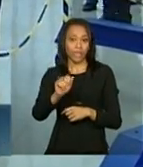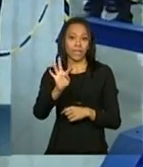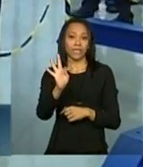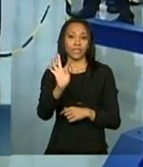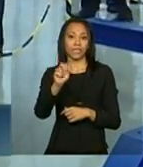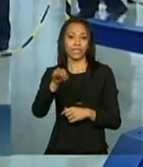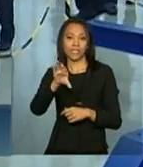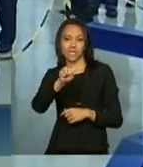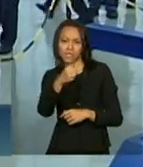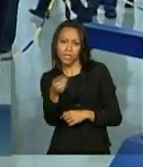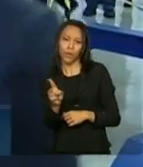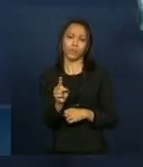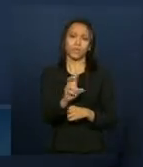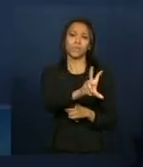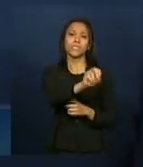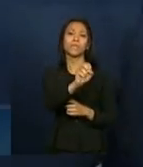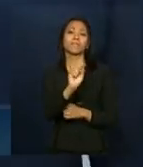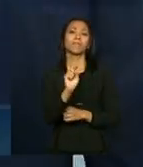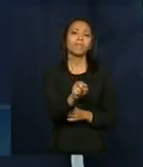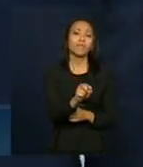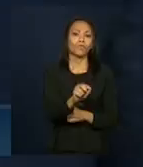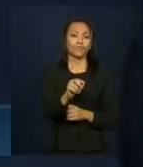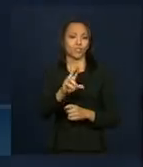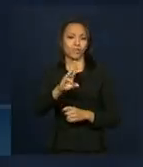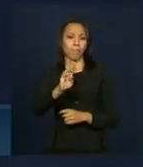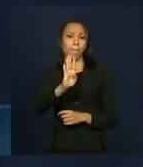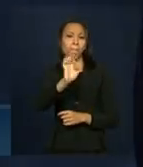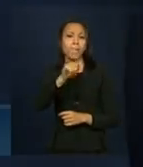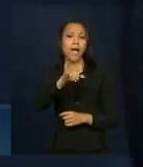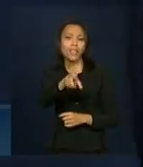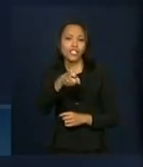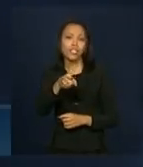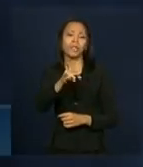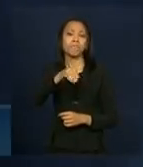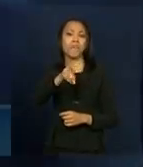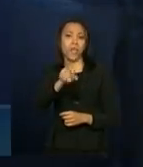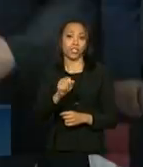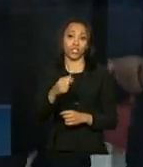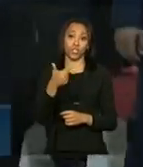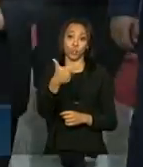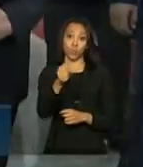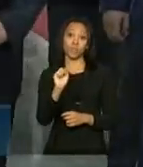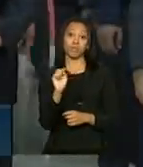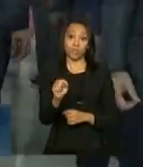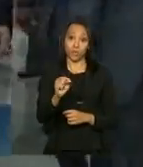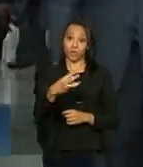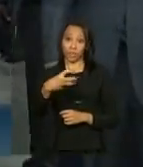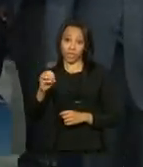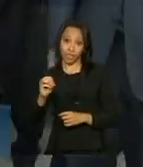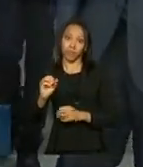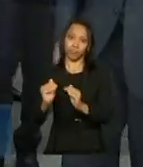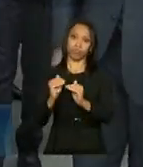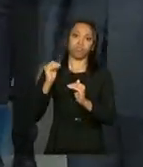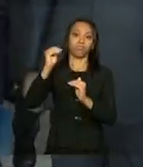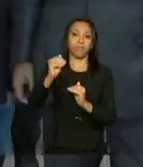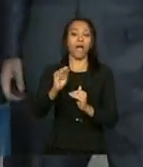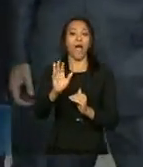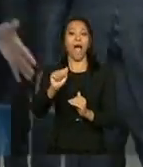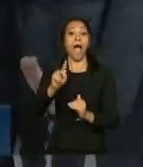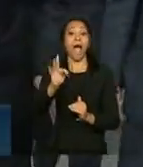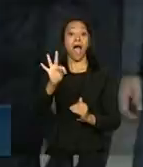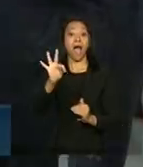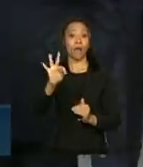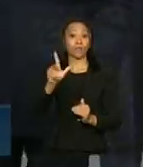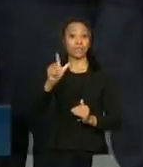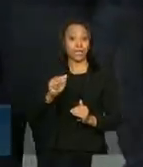peças de baixa e média tensão e 2.300 peças por ano na alta tensão. Essa é a capacidade,